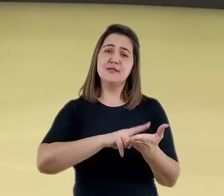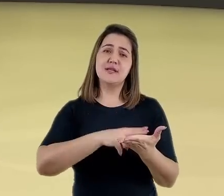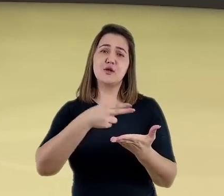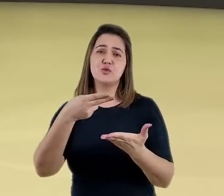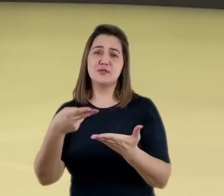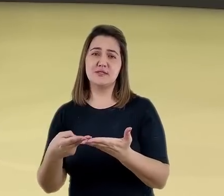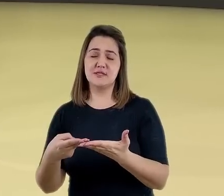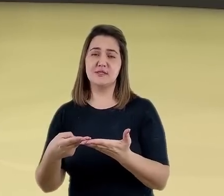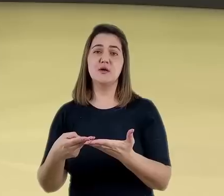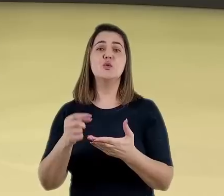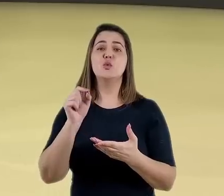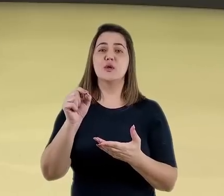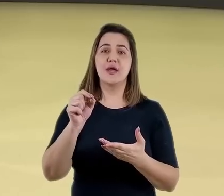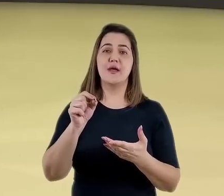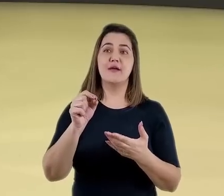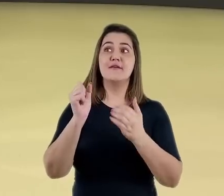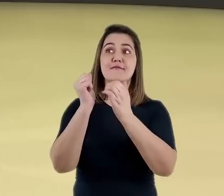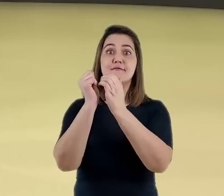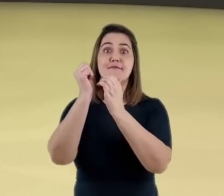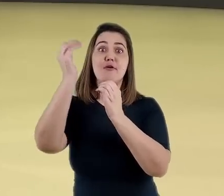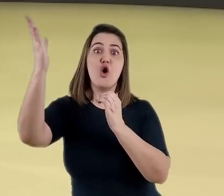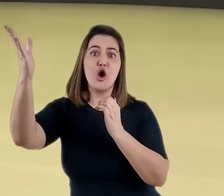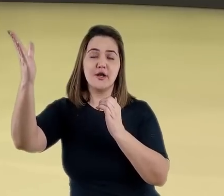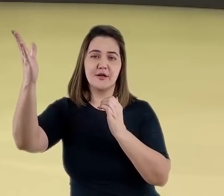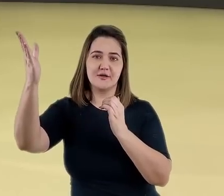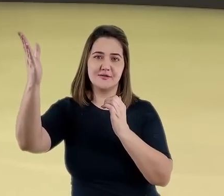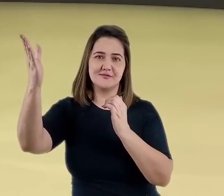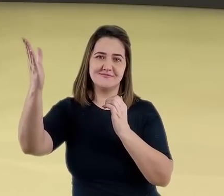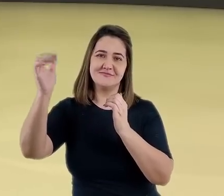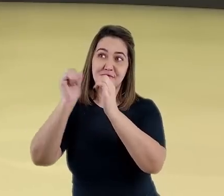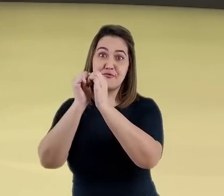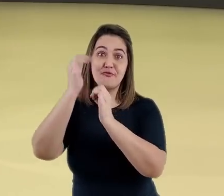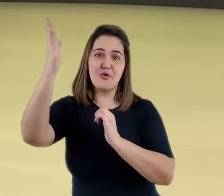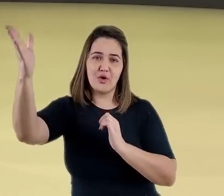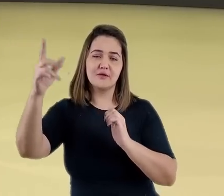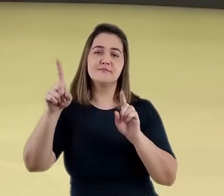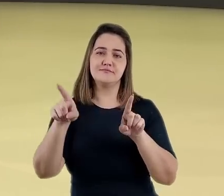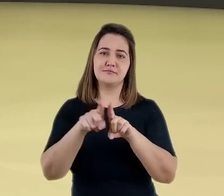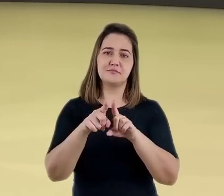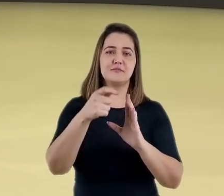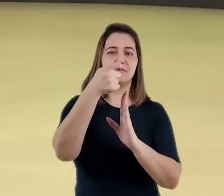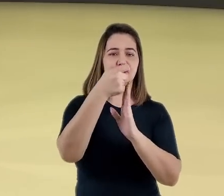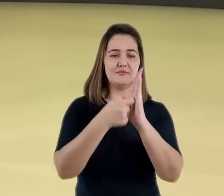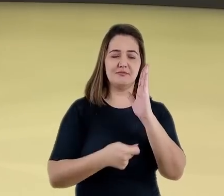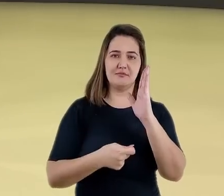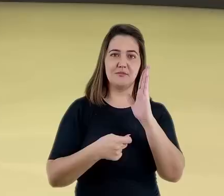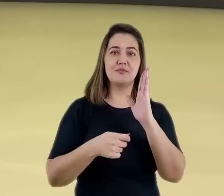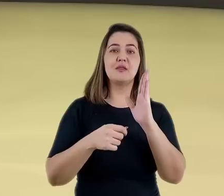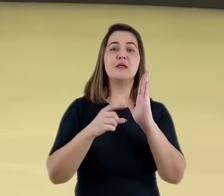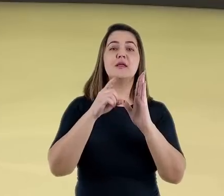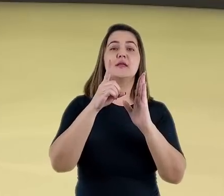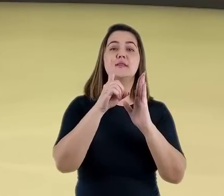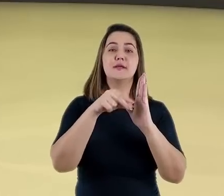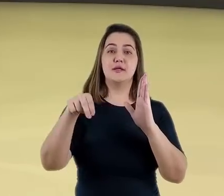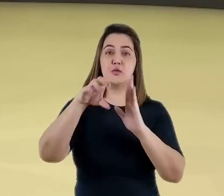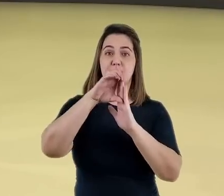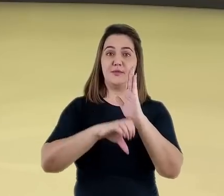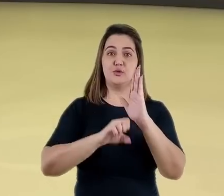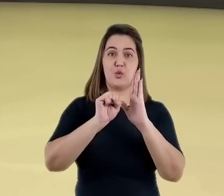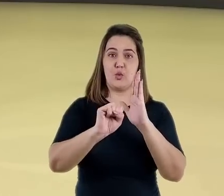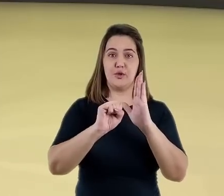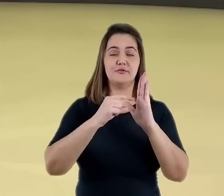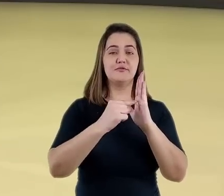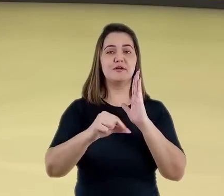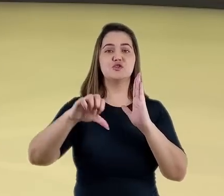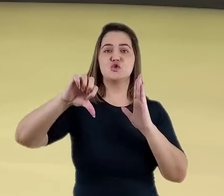do chifre pequeno poderia ser traduzida como vindo de fora, yatzá. Ela está em Daniel capítulo 8, verso